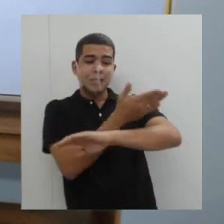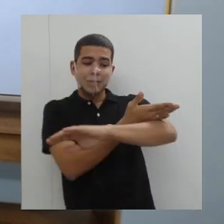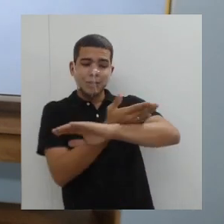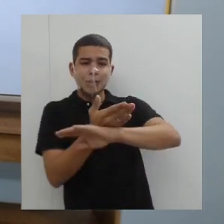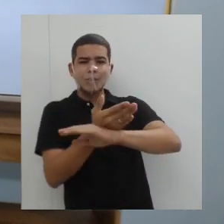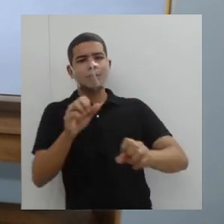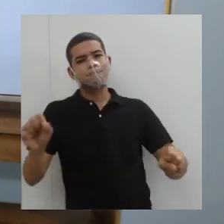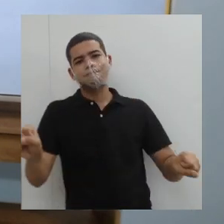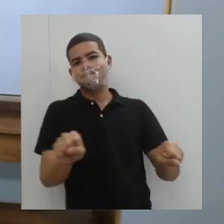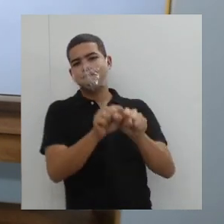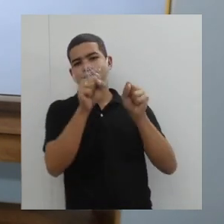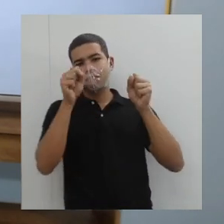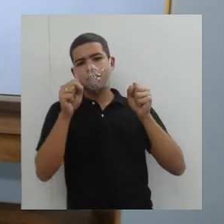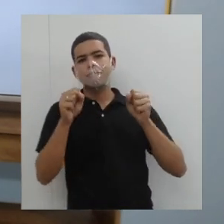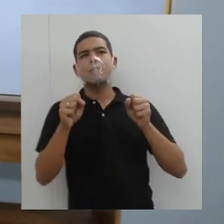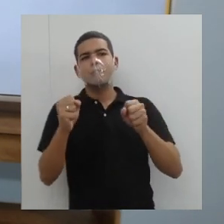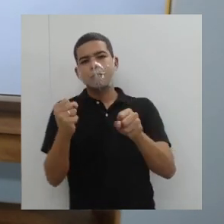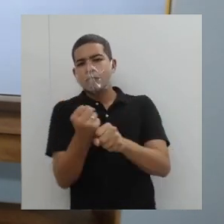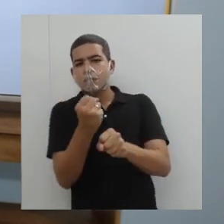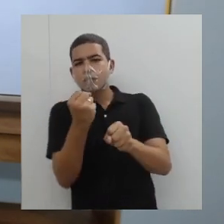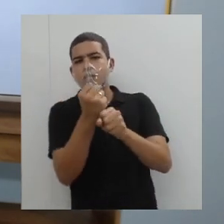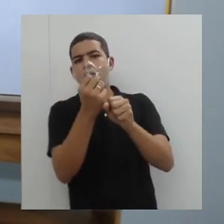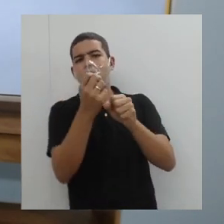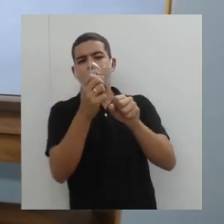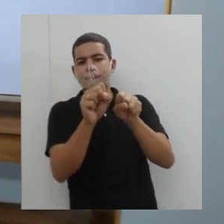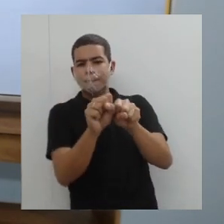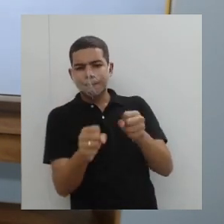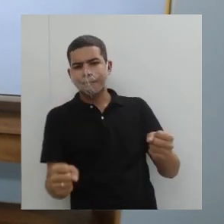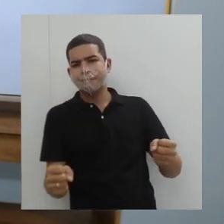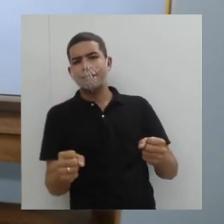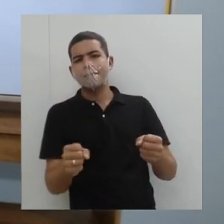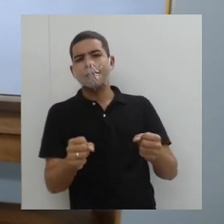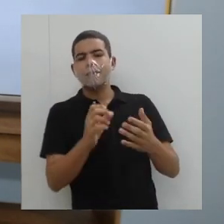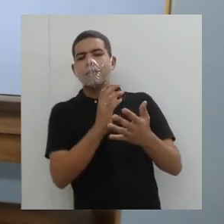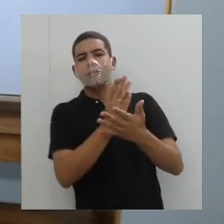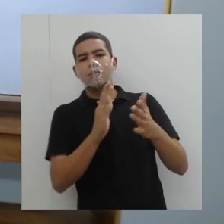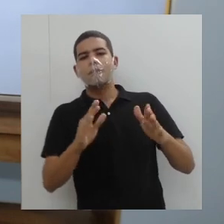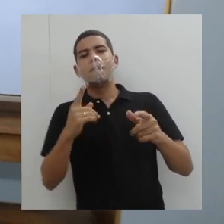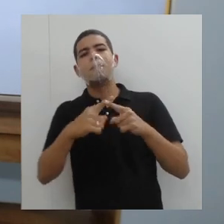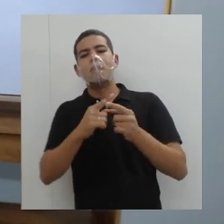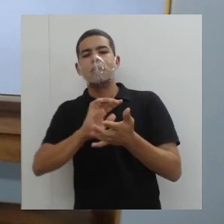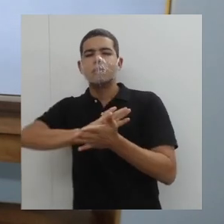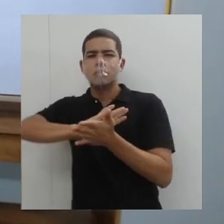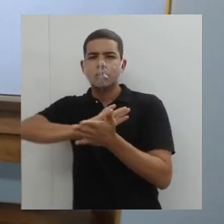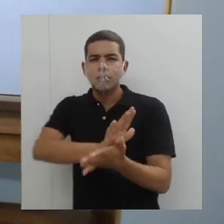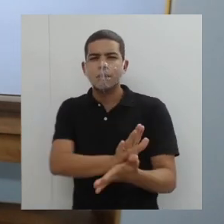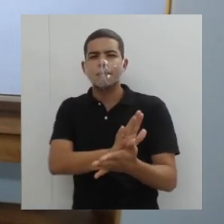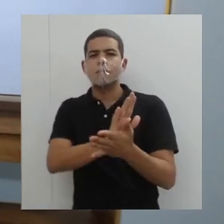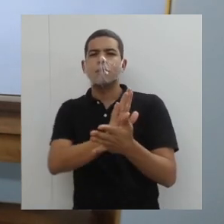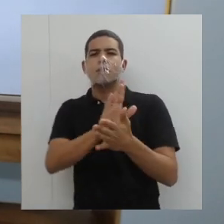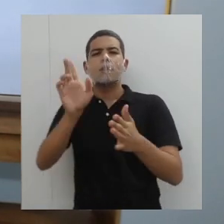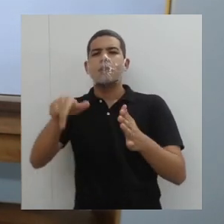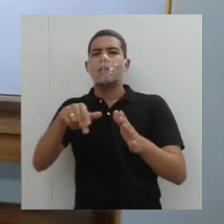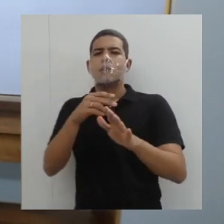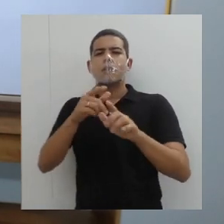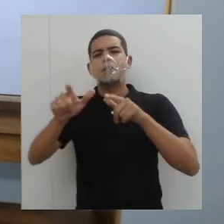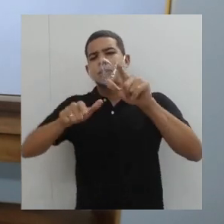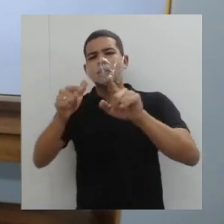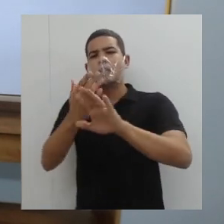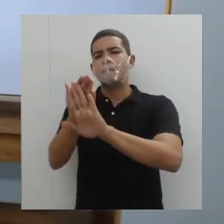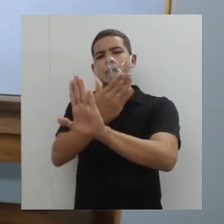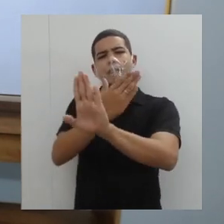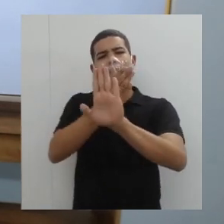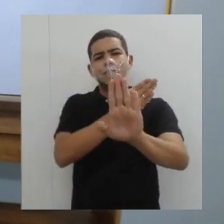que desconstruir, é um paradigma que a gente tem que acabar com ele, porque o preconceito afasta pessoas do mundo do trabalho,